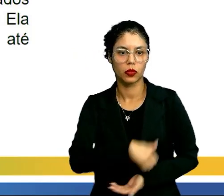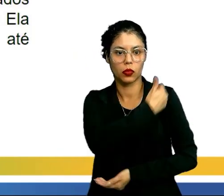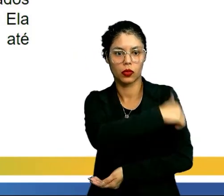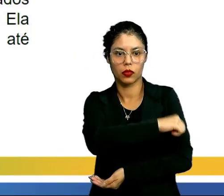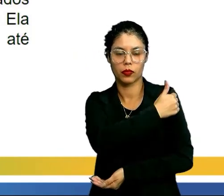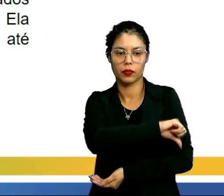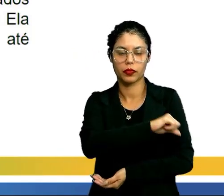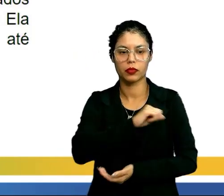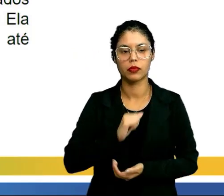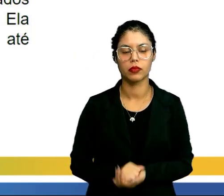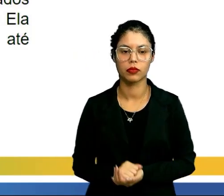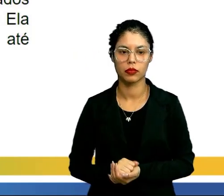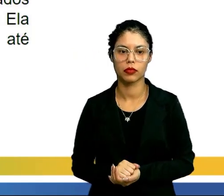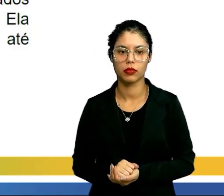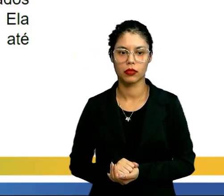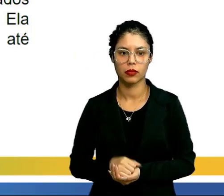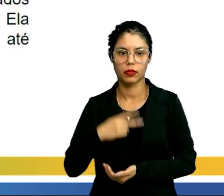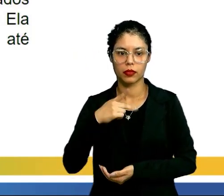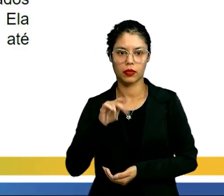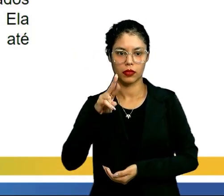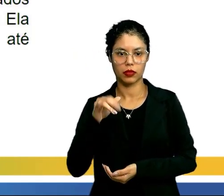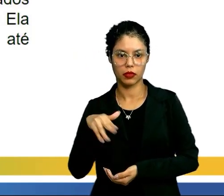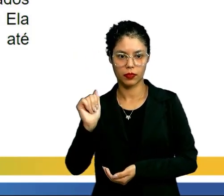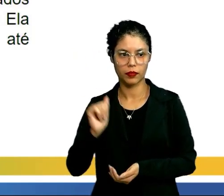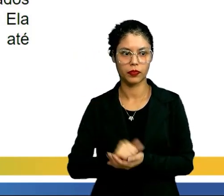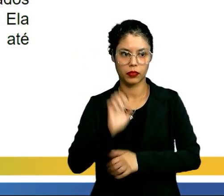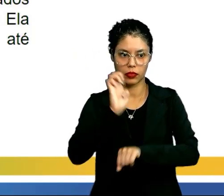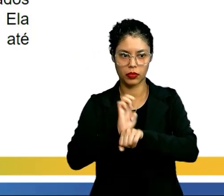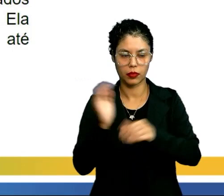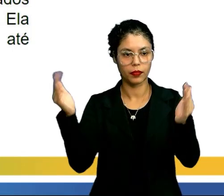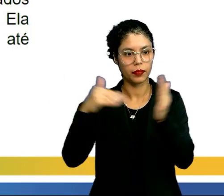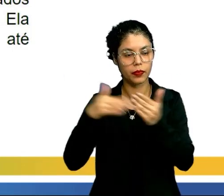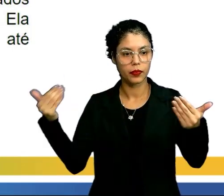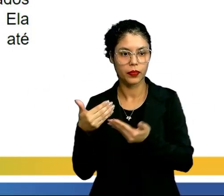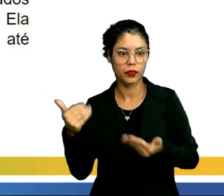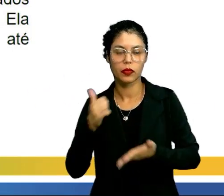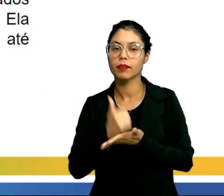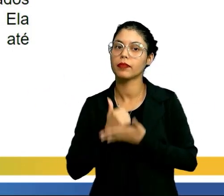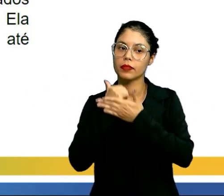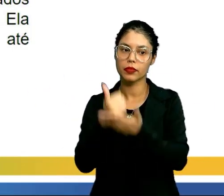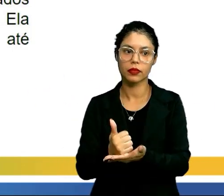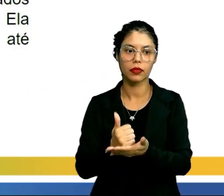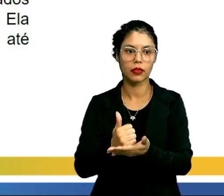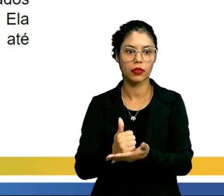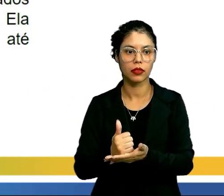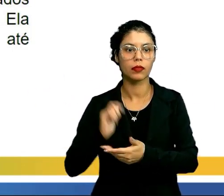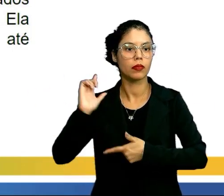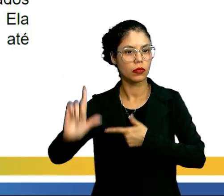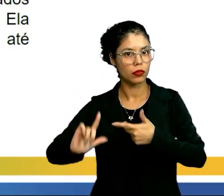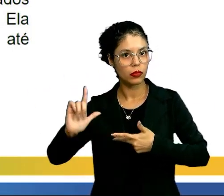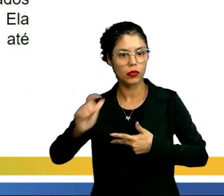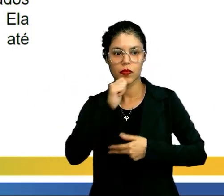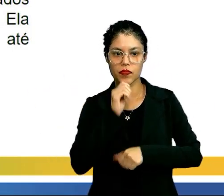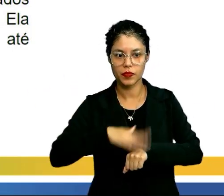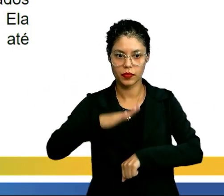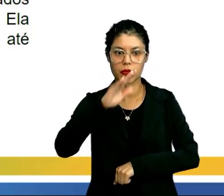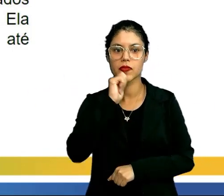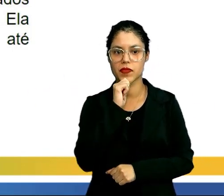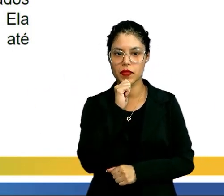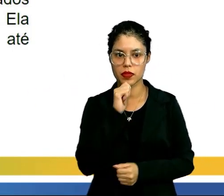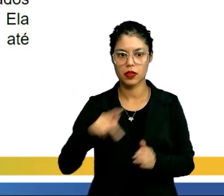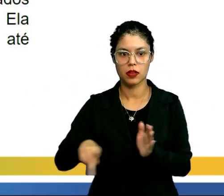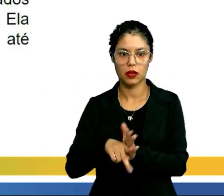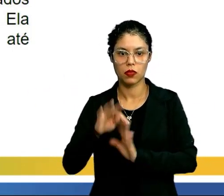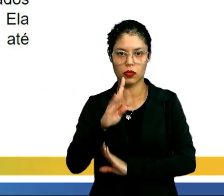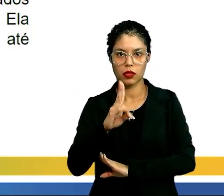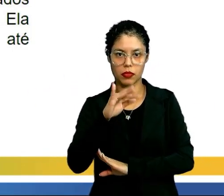Paulo, no Rio de Janeiro e no Paraná, estados que até agora adotaram as legislações mais duras contra